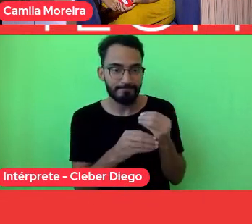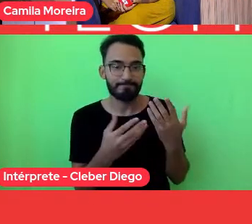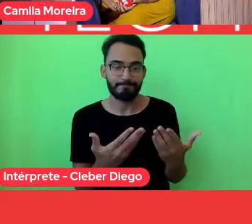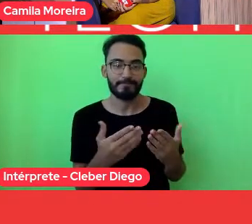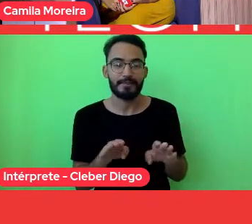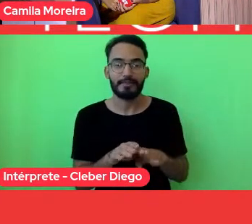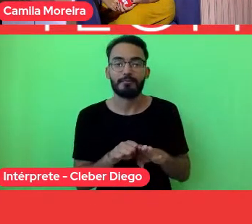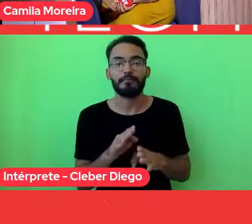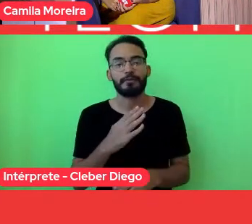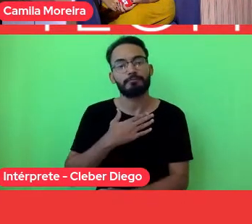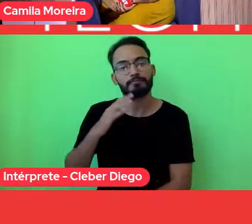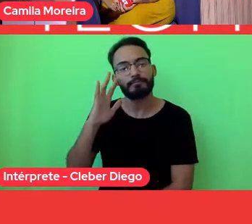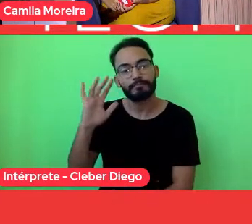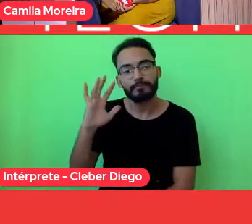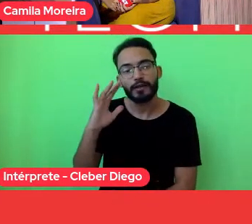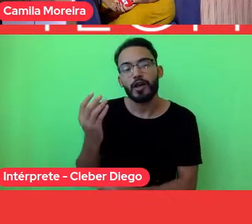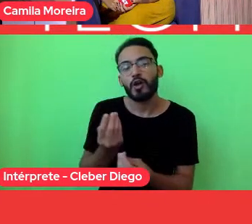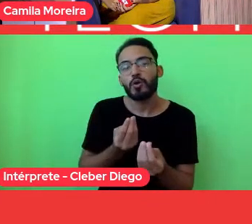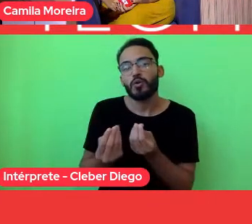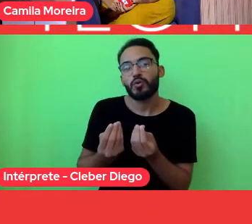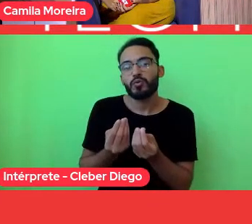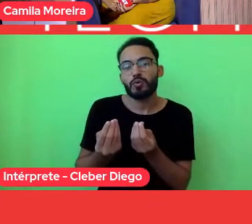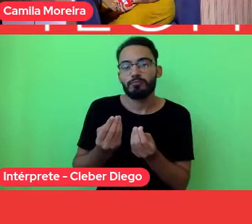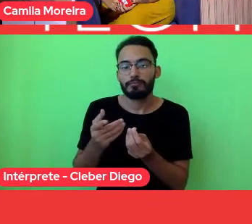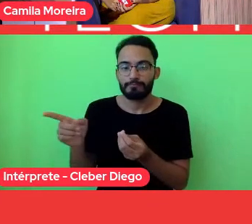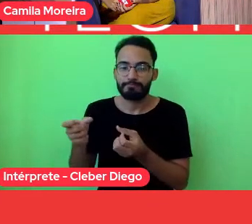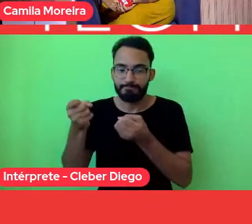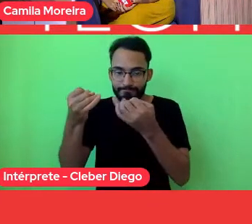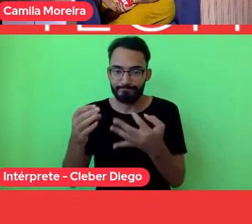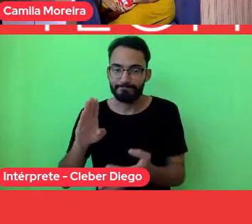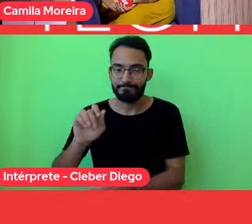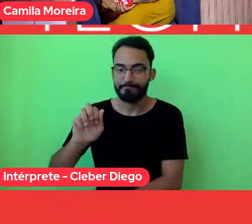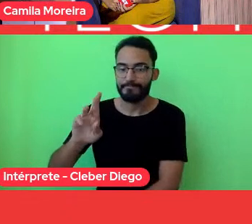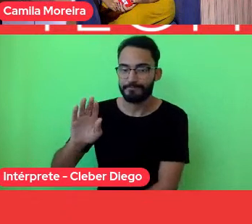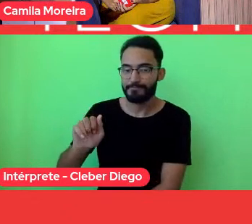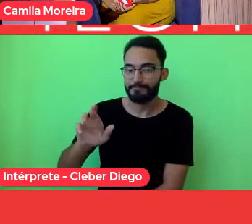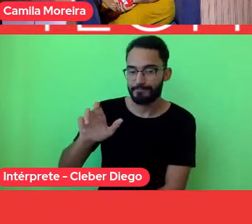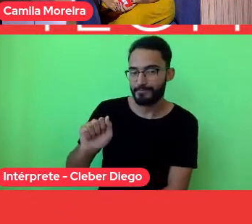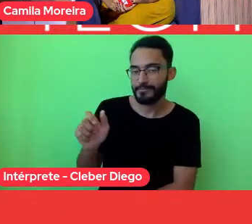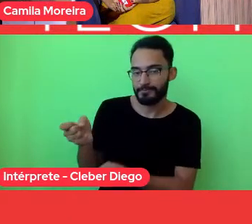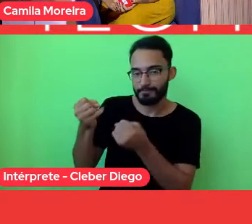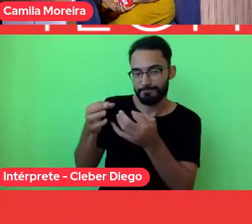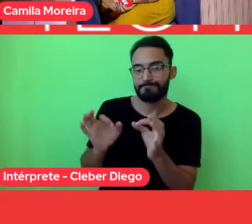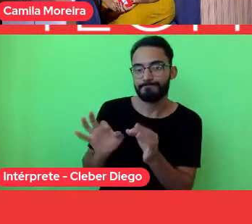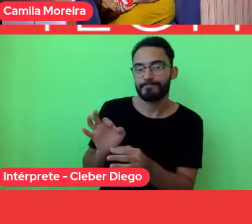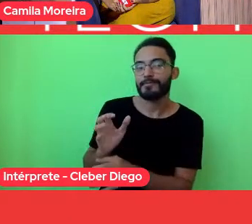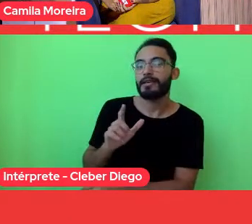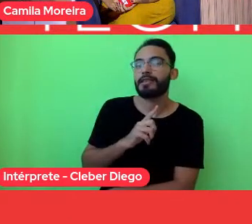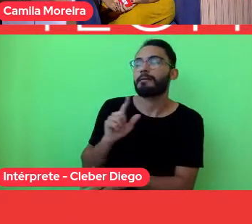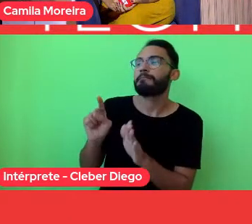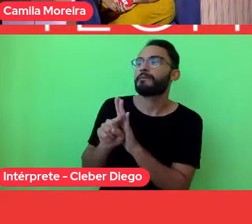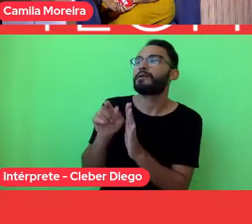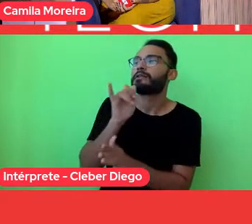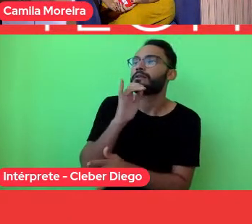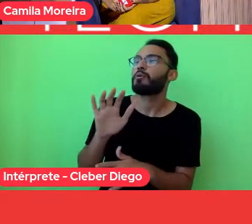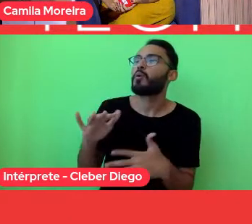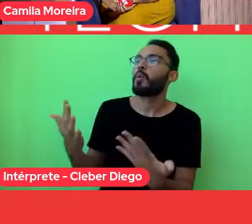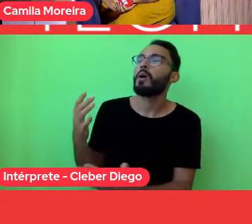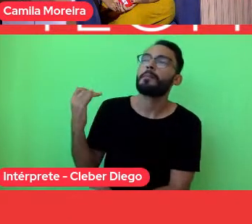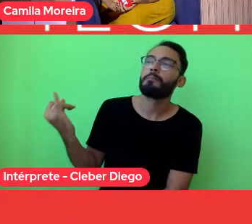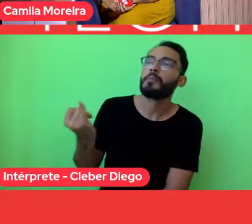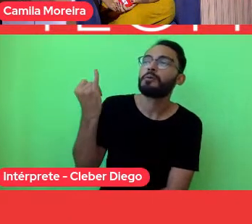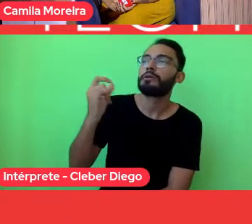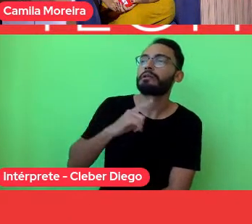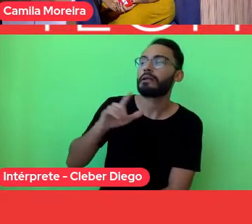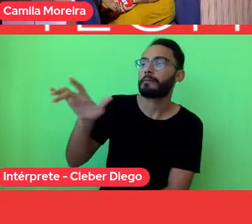Eu tava pensando, né, de como isso que tu fala, Bárbara, né? Eu participo de algumas mesas, as pessoas perguntam: ah, mas qual é a importância de ter uma